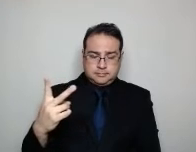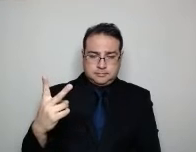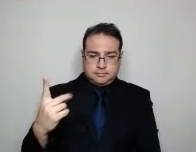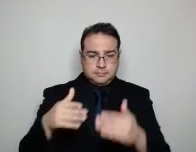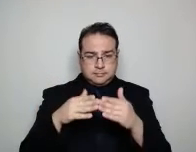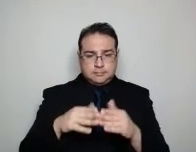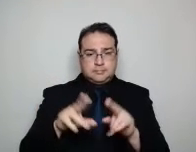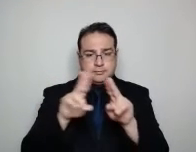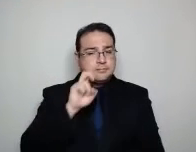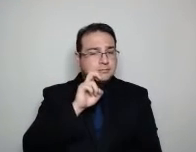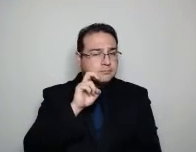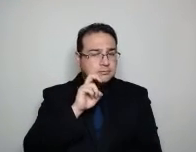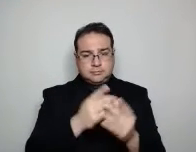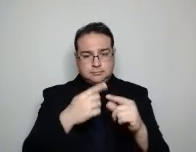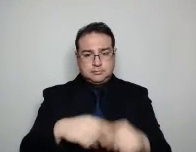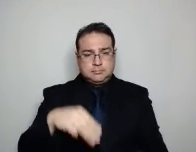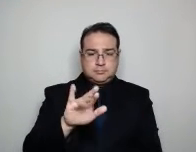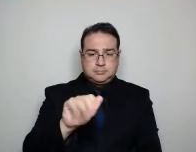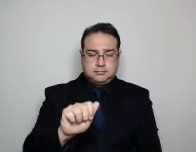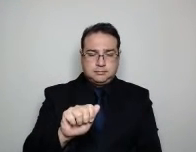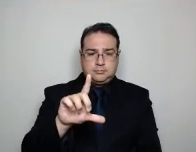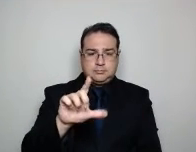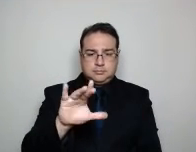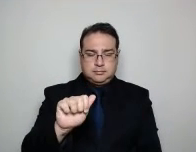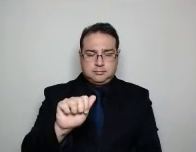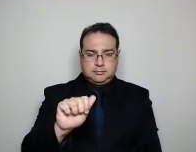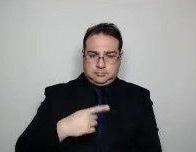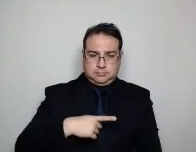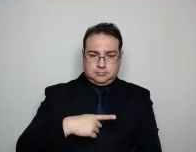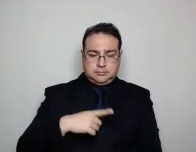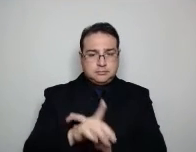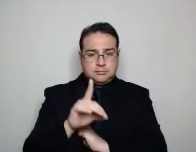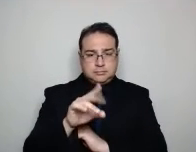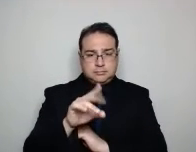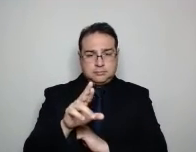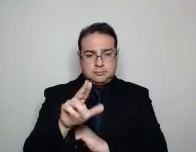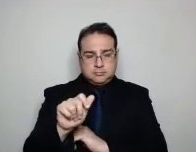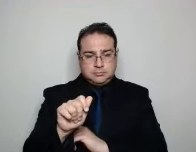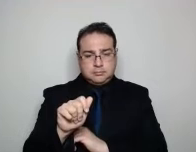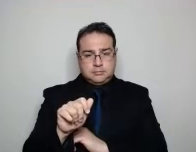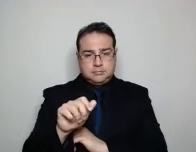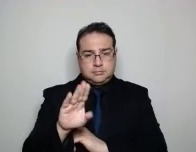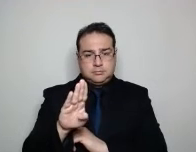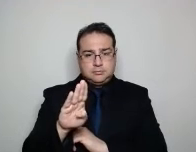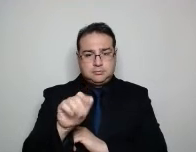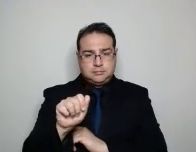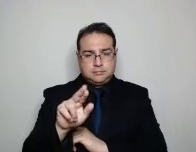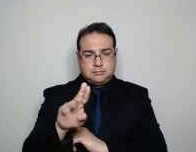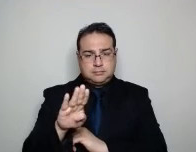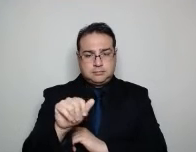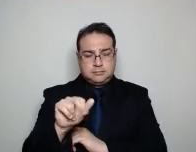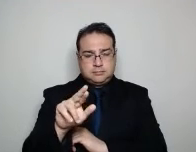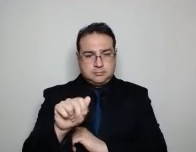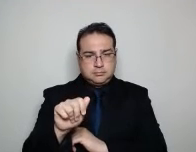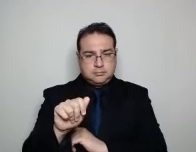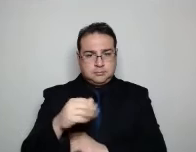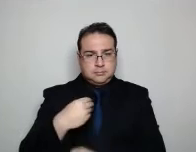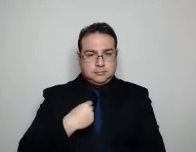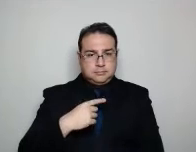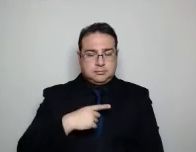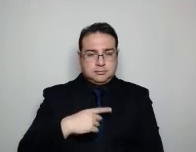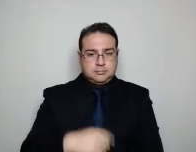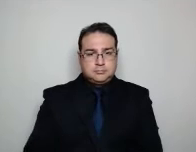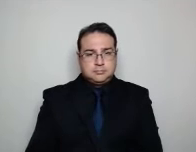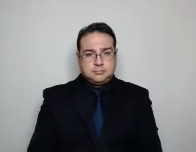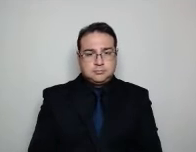Maria Eulália Pedrosa Manissoba. Doutora Bárbara Toscano de Souza, está presente? Excelência, no caso, quem